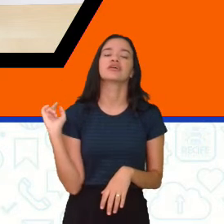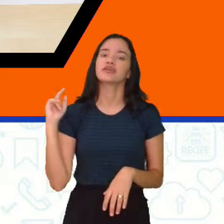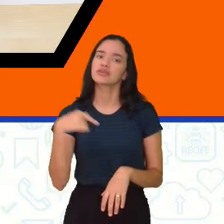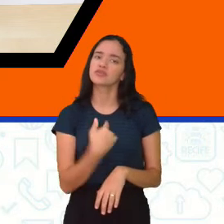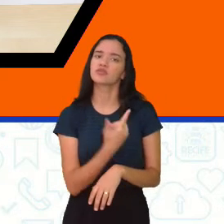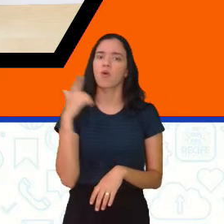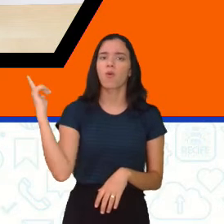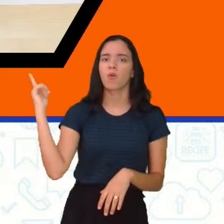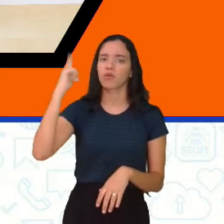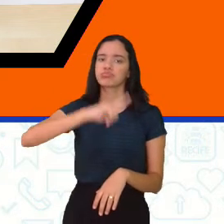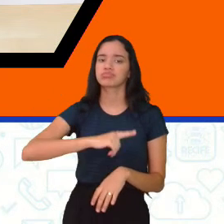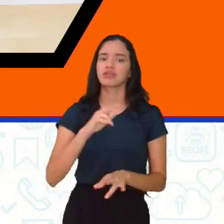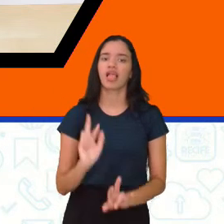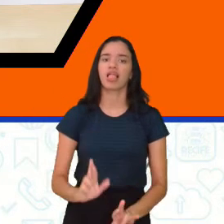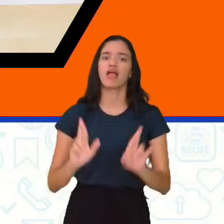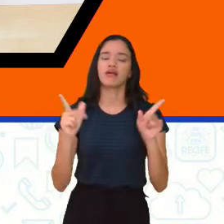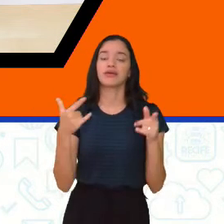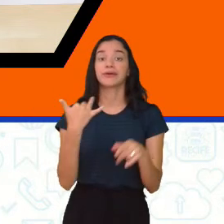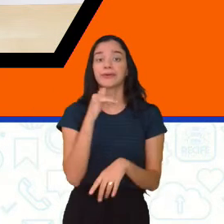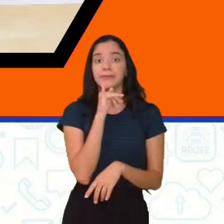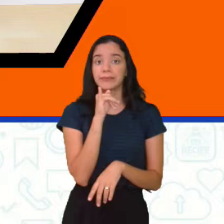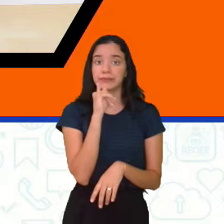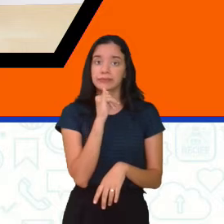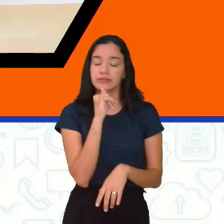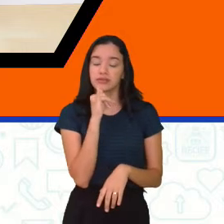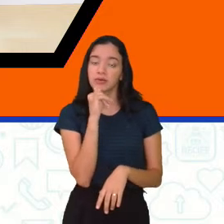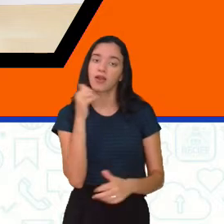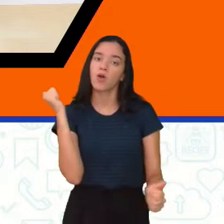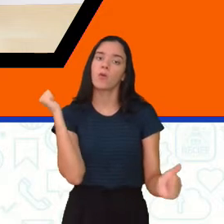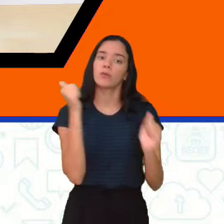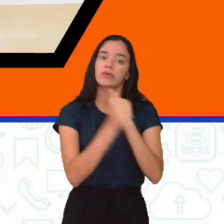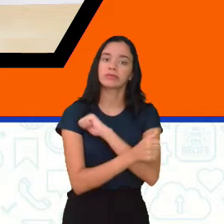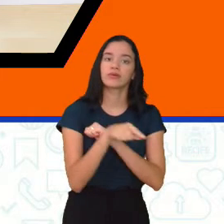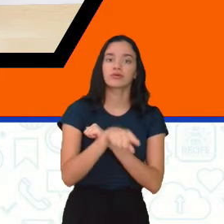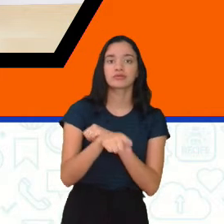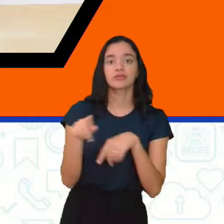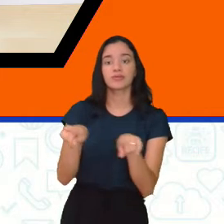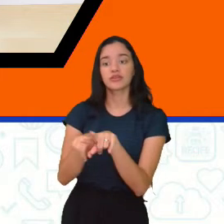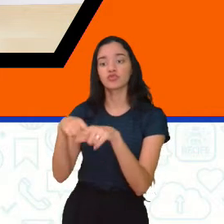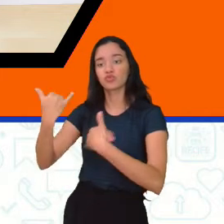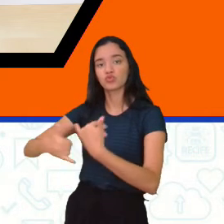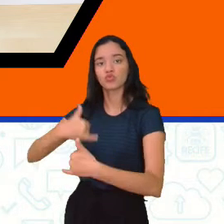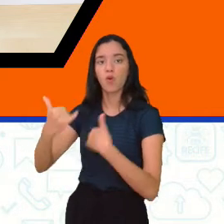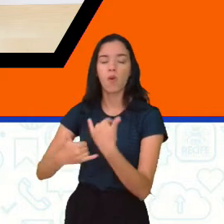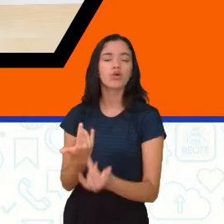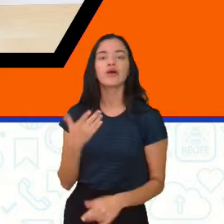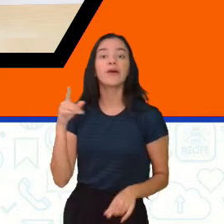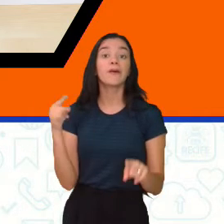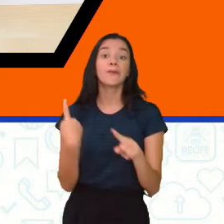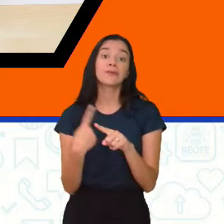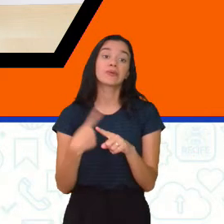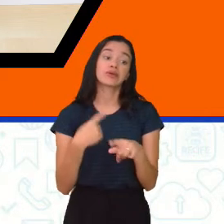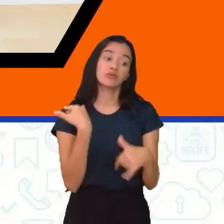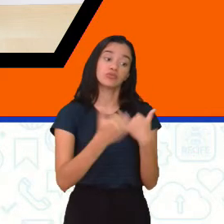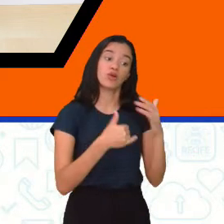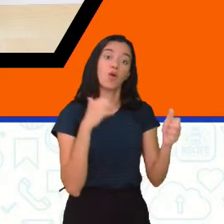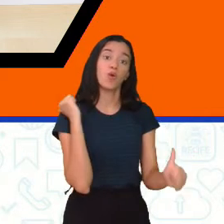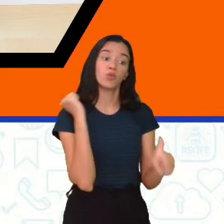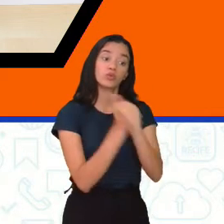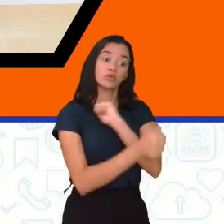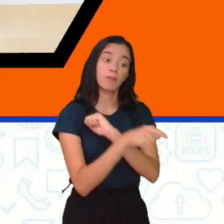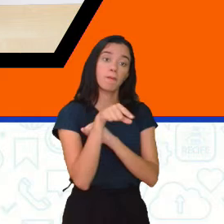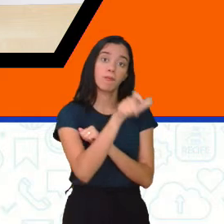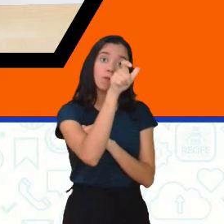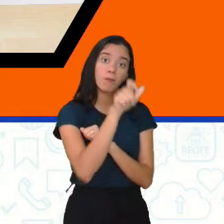gente consegue diferenciar, por exemplo, o esporte dos jogos, né? Porque o esporte, ele é